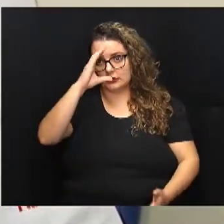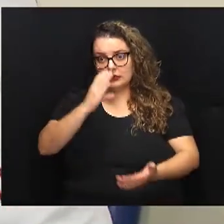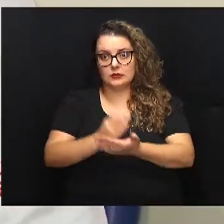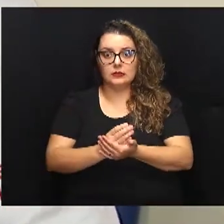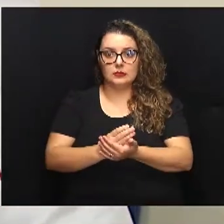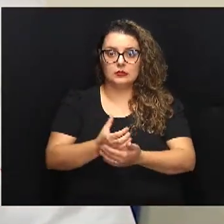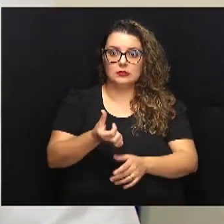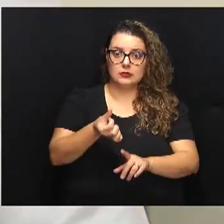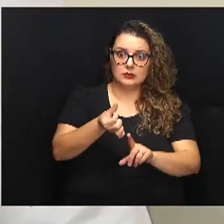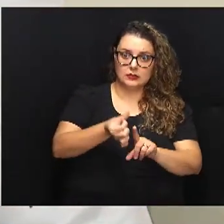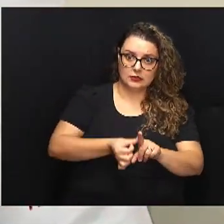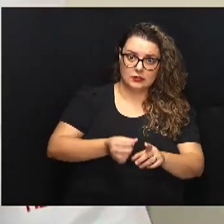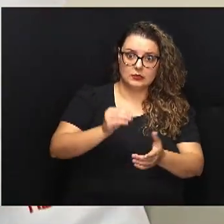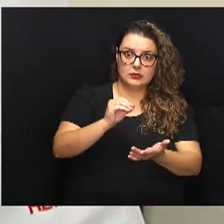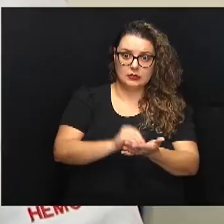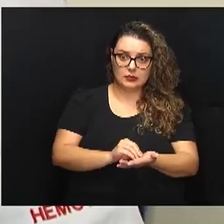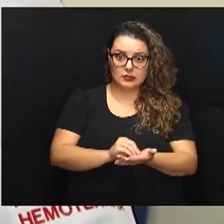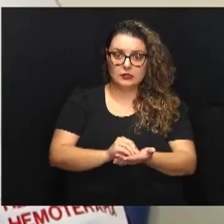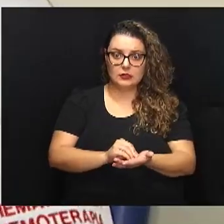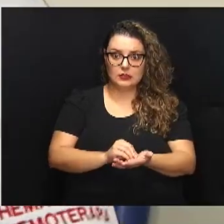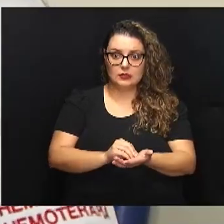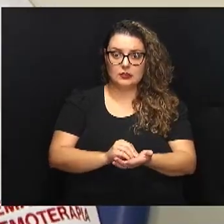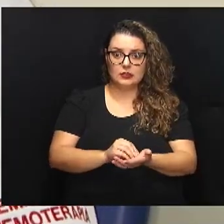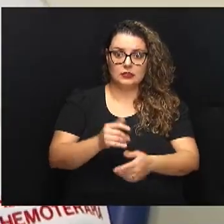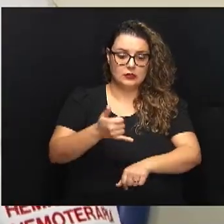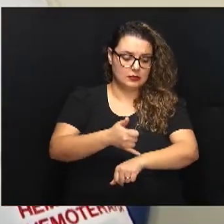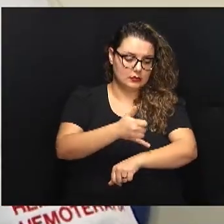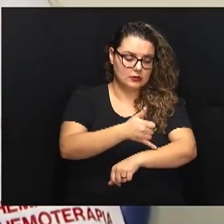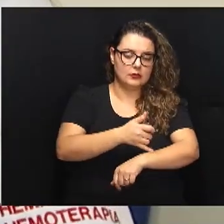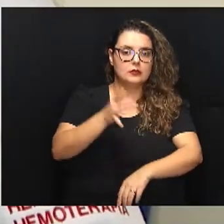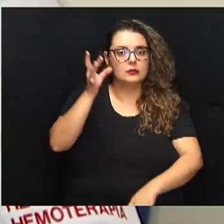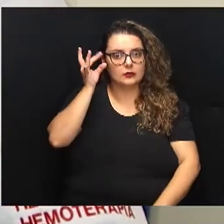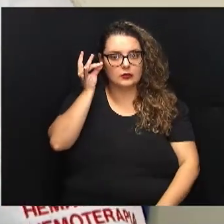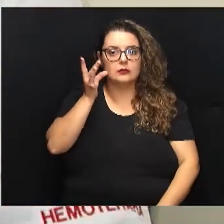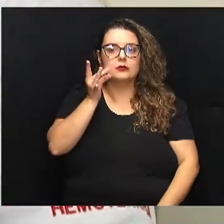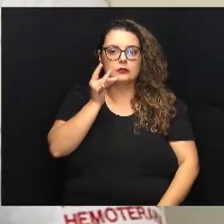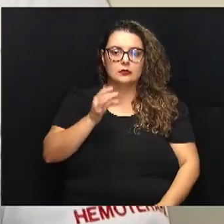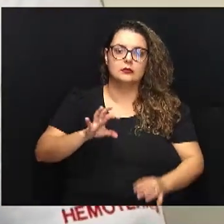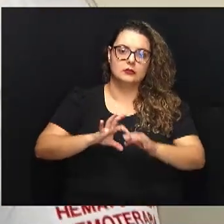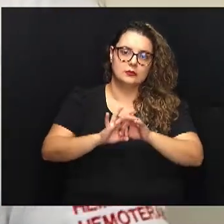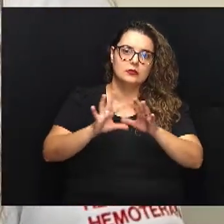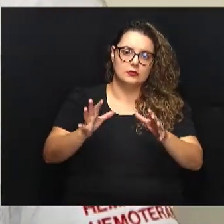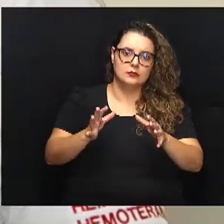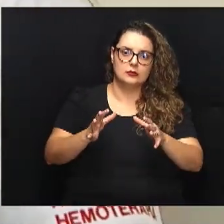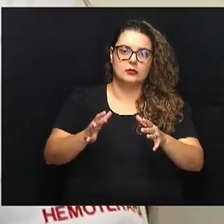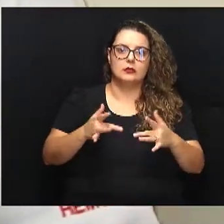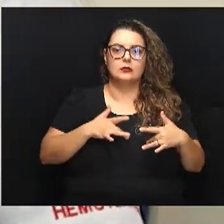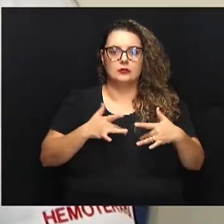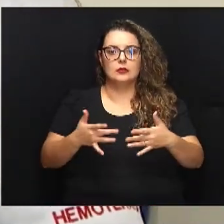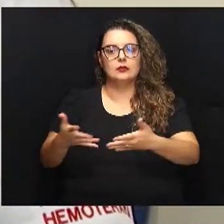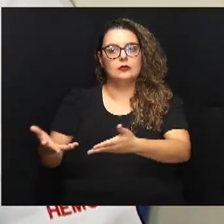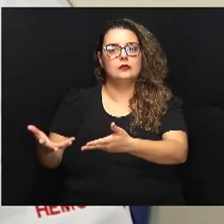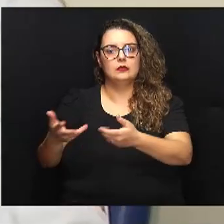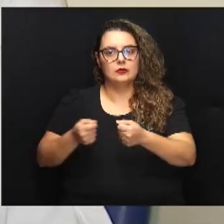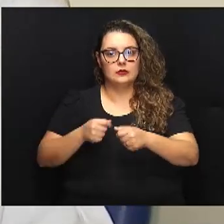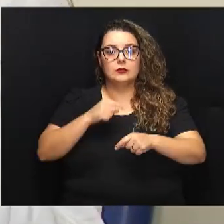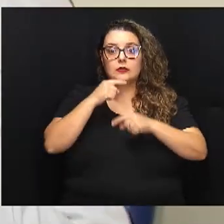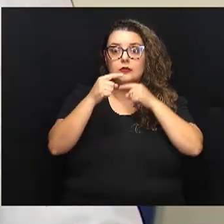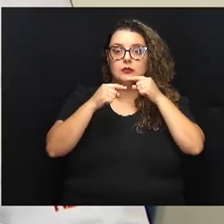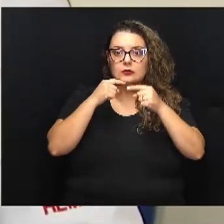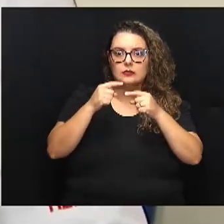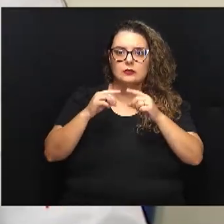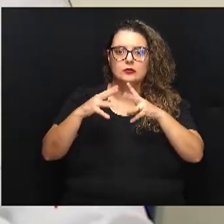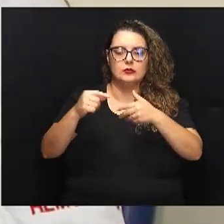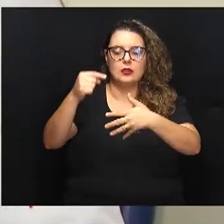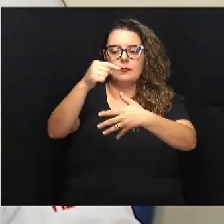6 meses da última tatuagem ou piercing, você também estará apto a doar. De novo, eu convido, quem tiver em dúvida, a gente tem